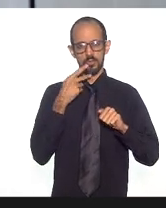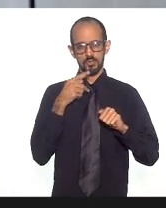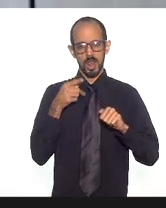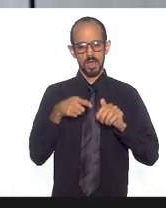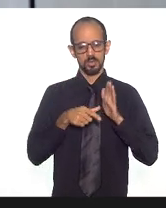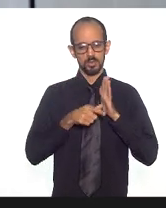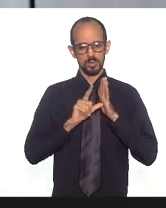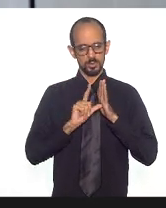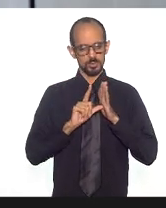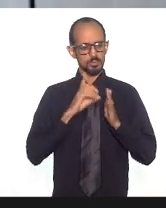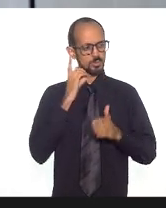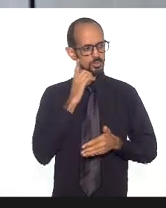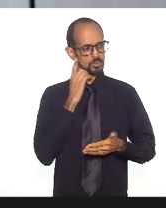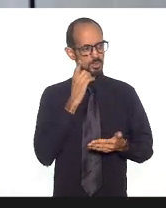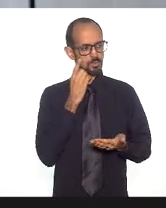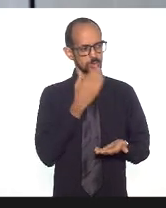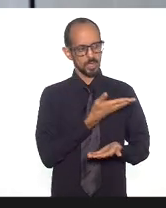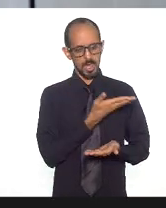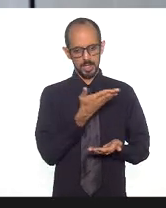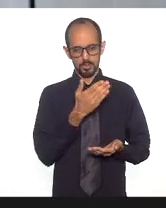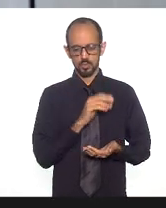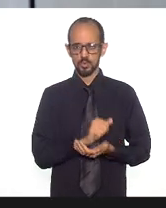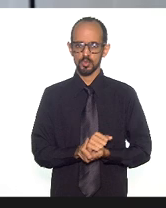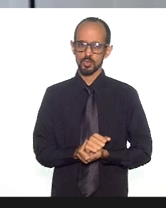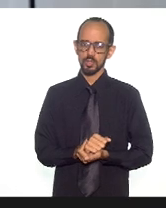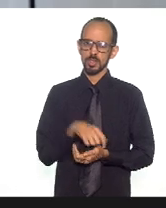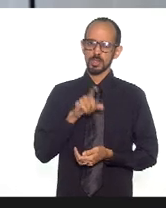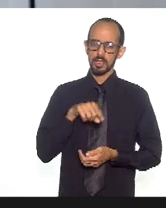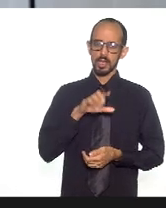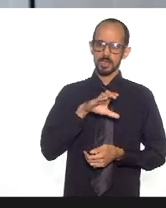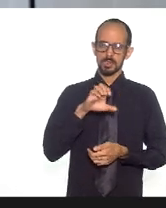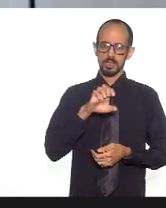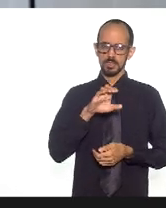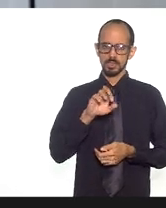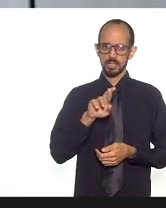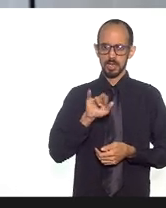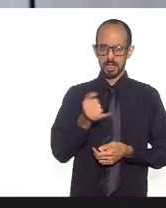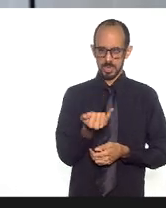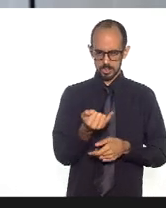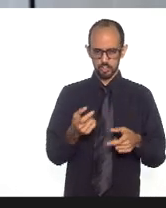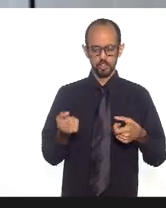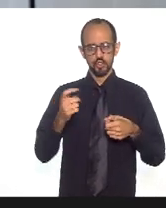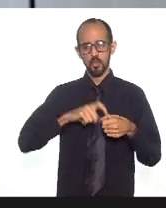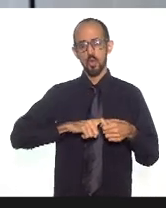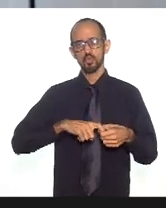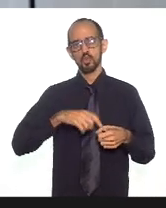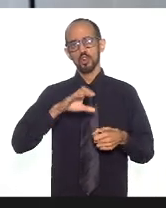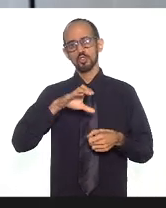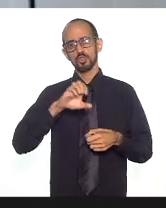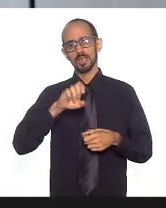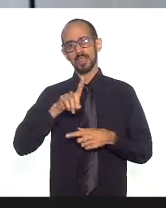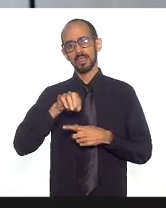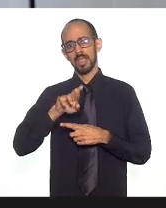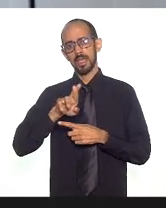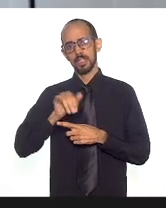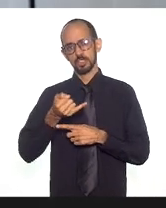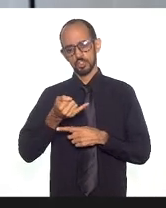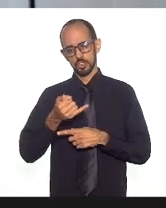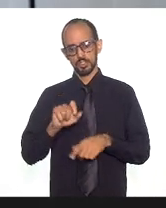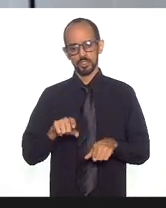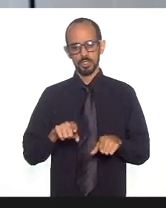aqui pelos deputados, que é a CCERJ e o consórcio CEDERJ. Eu gostaria também